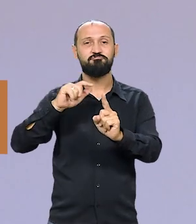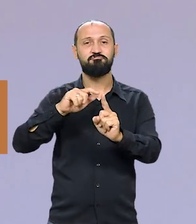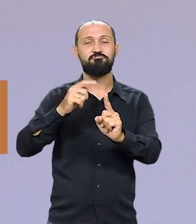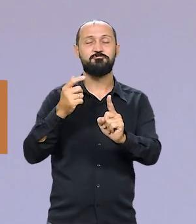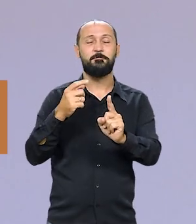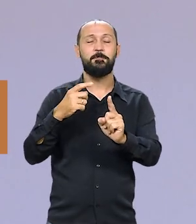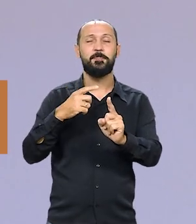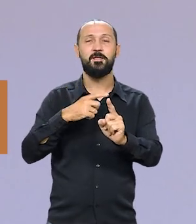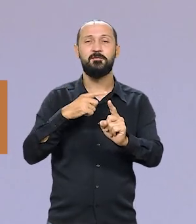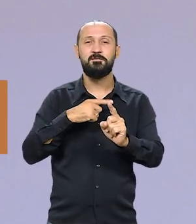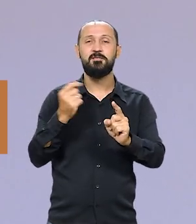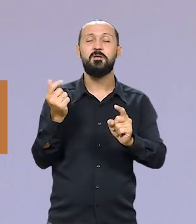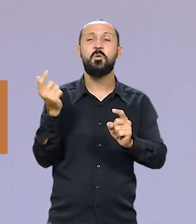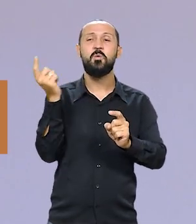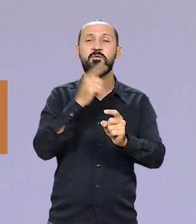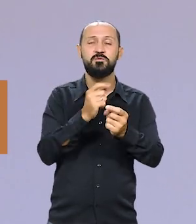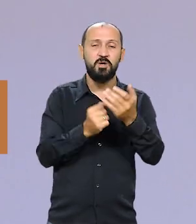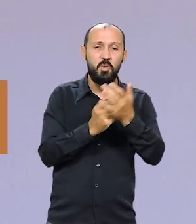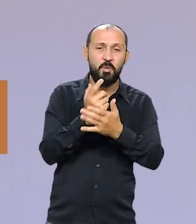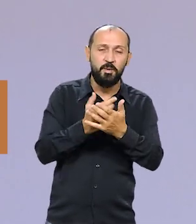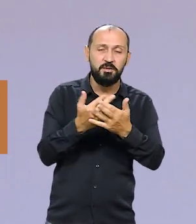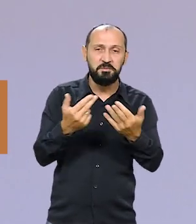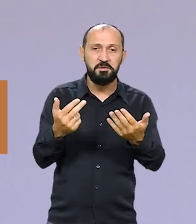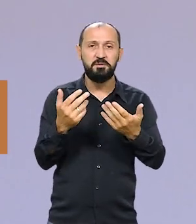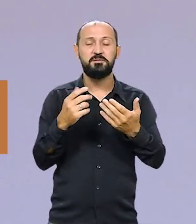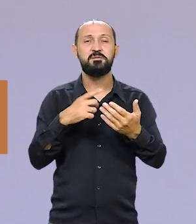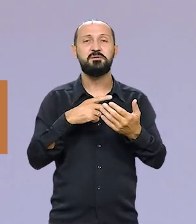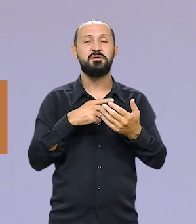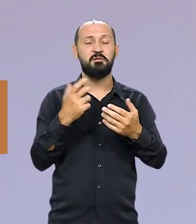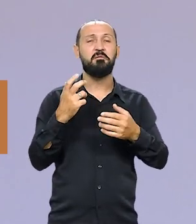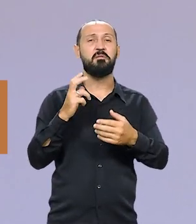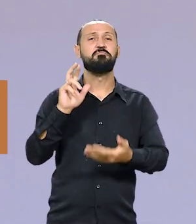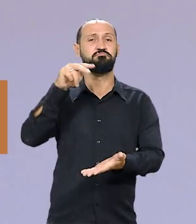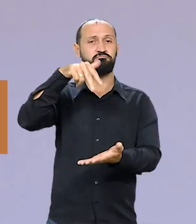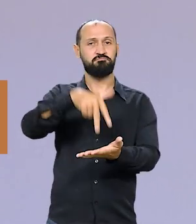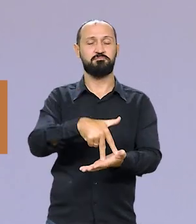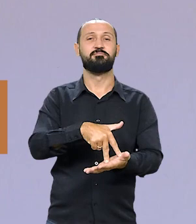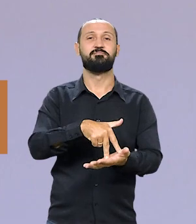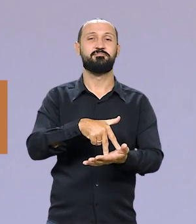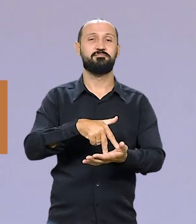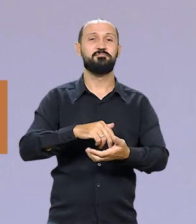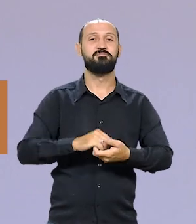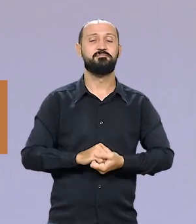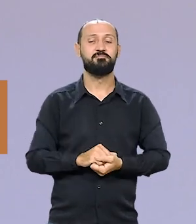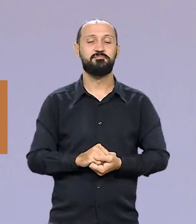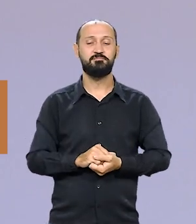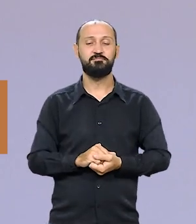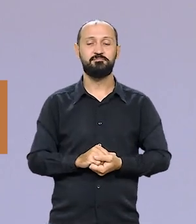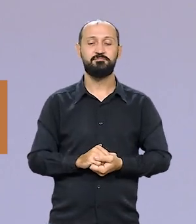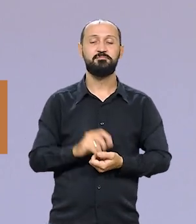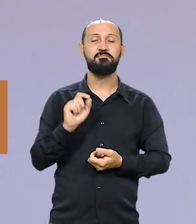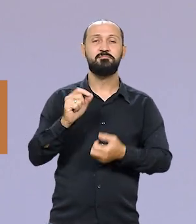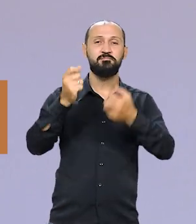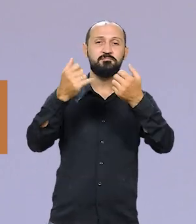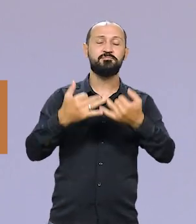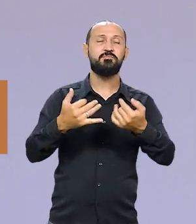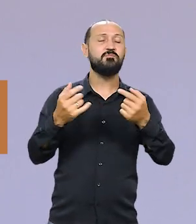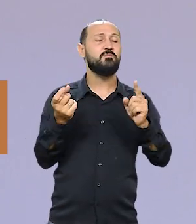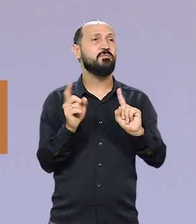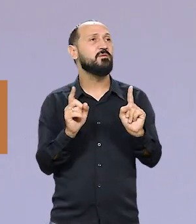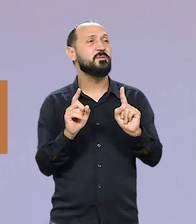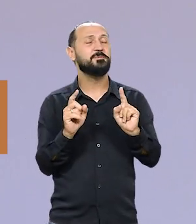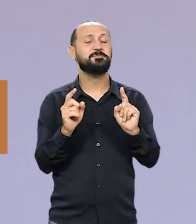tem poder de consumo, e ali ele tem uma voz. Então, o que eu estou dizendo não